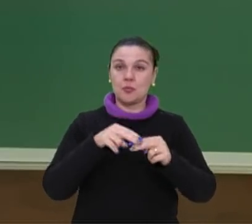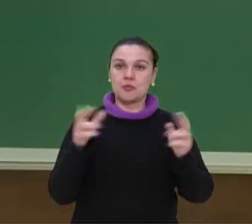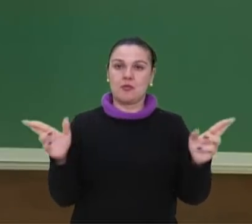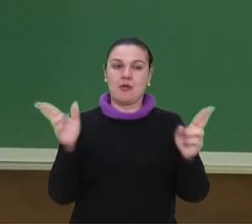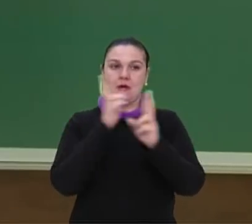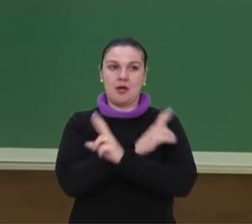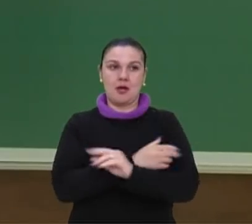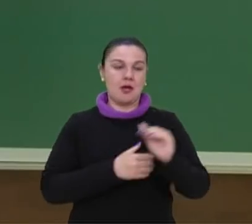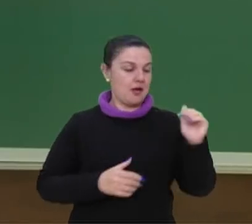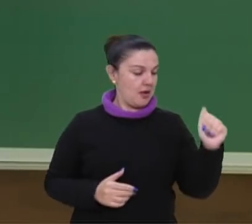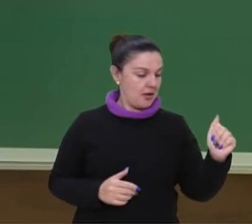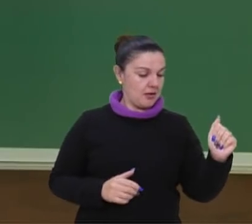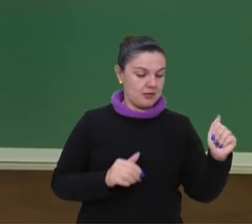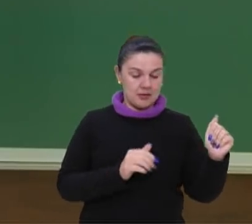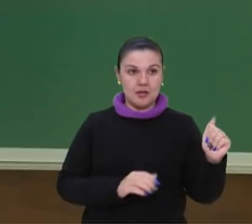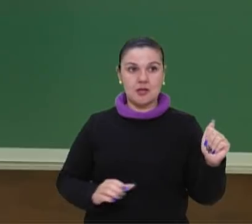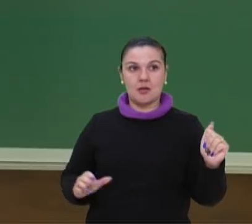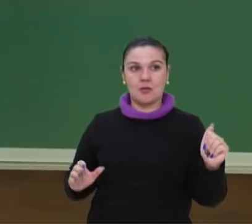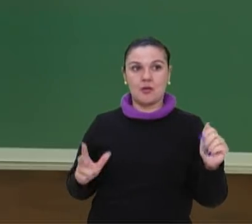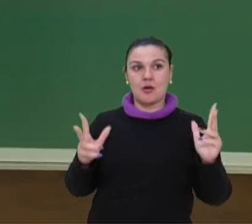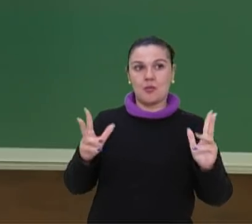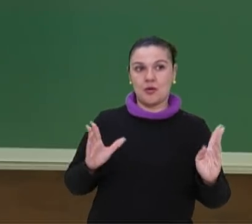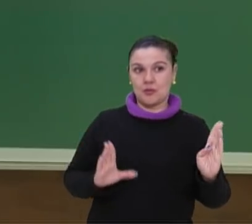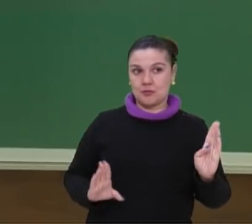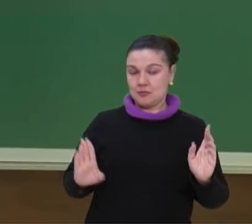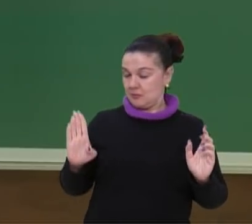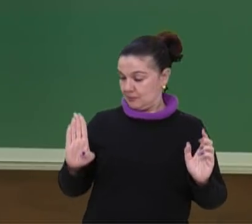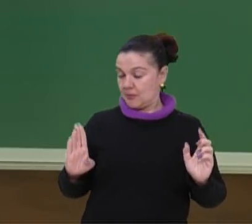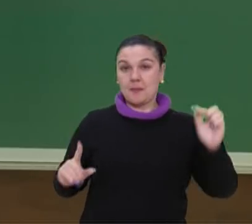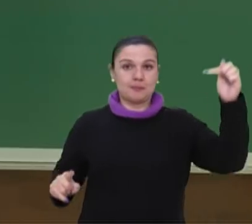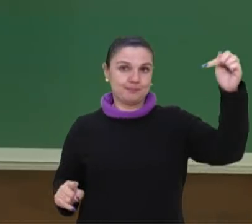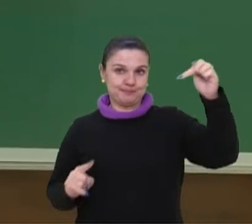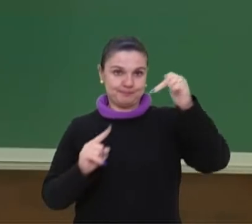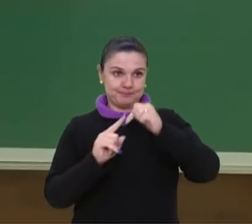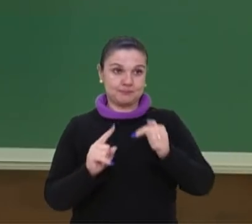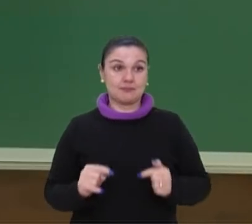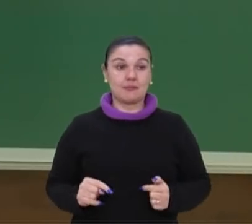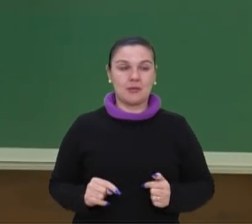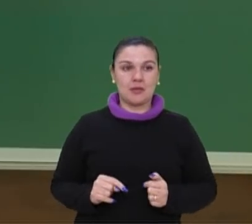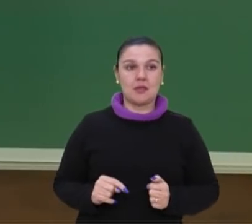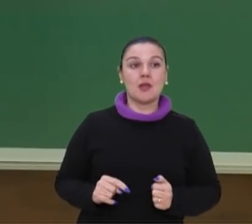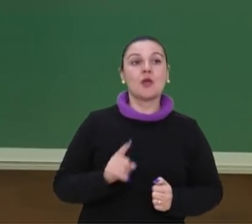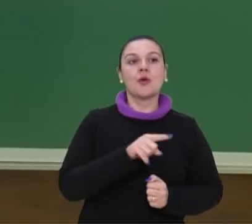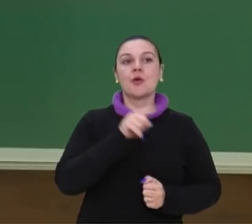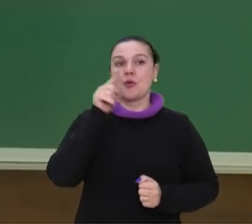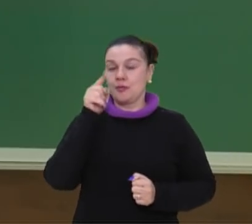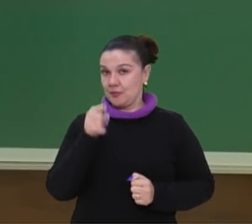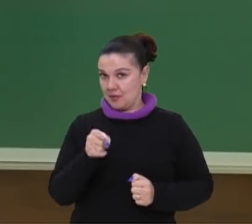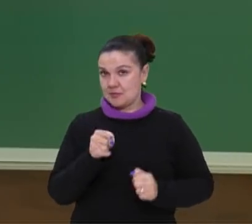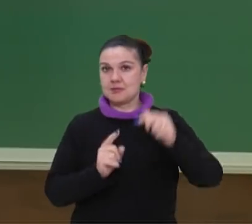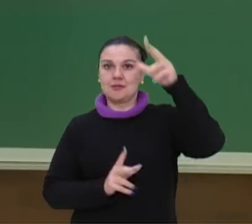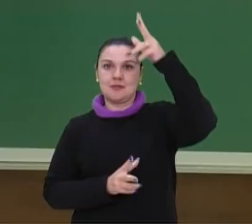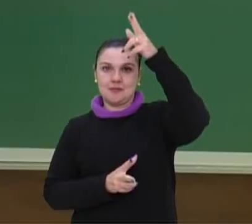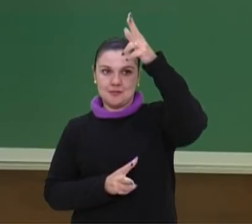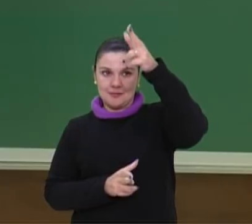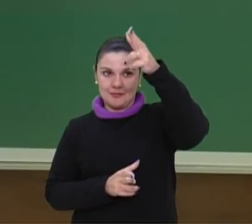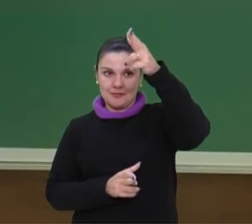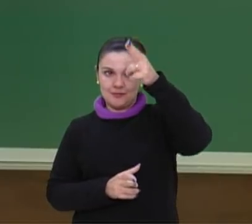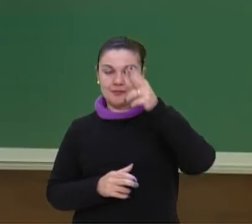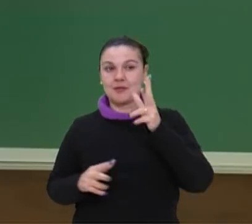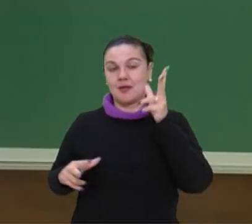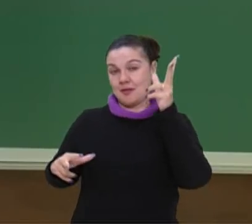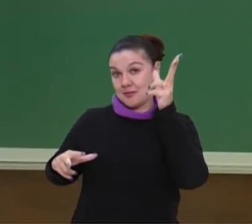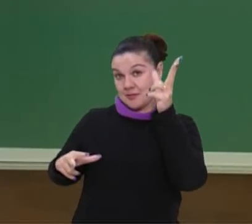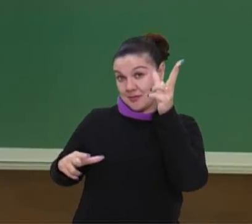relação ângulo A é igual ao ângulo B. Tanto nesse quadrilátero quanto nesse, que é